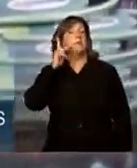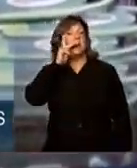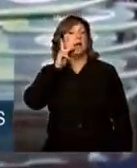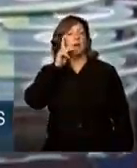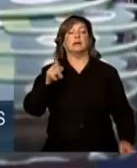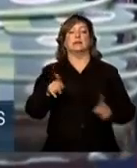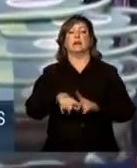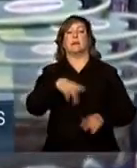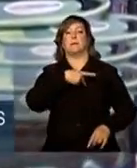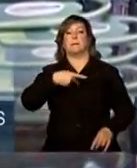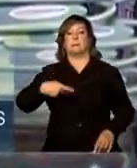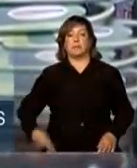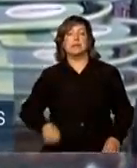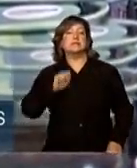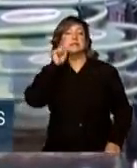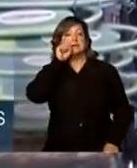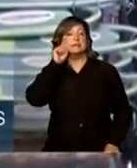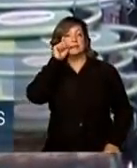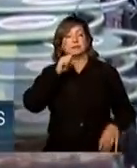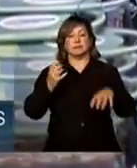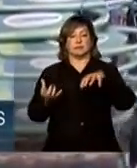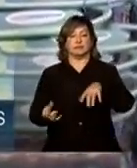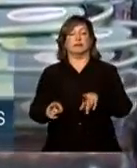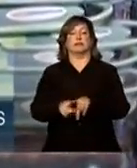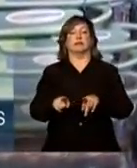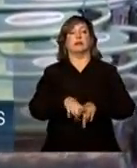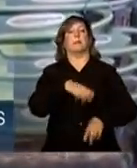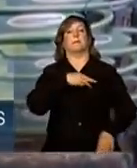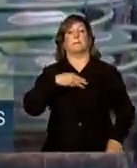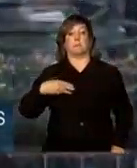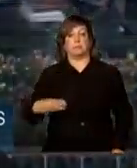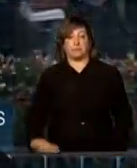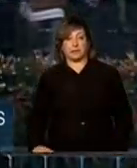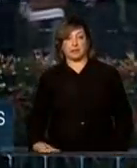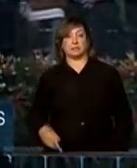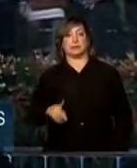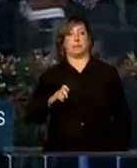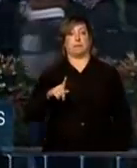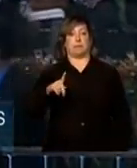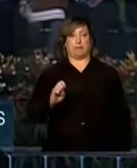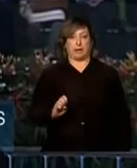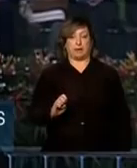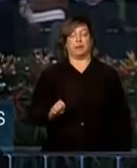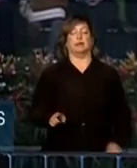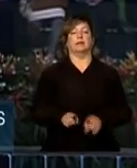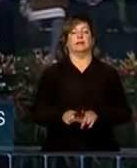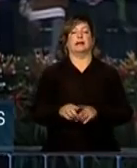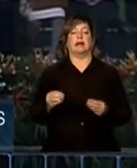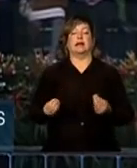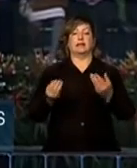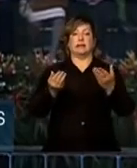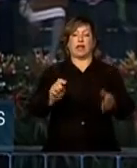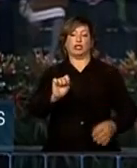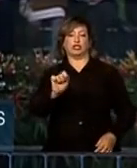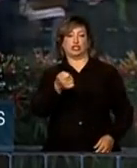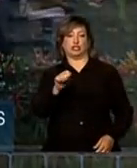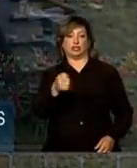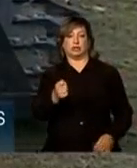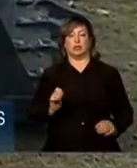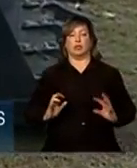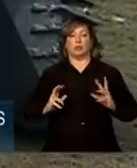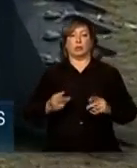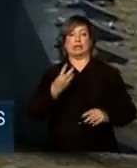o Presidente do Senado Federal e o Ministro do Desenvolvimento Agrário a entregarem as chaves